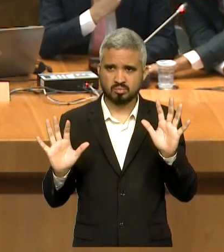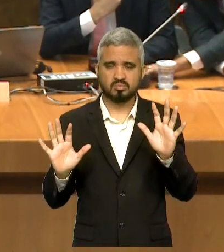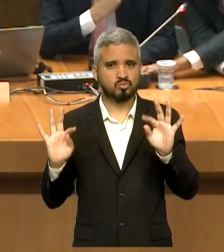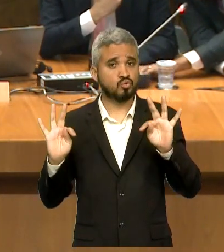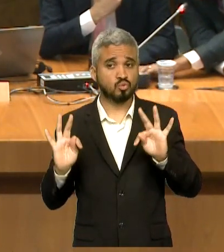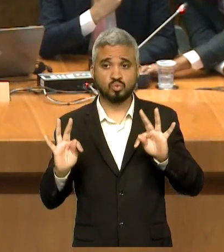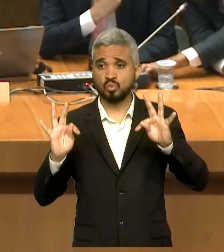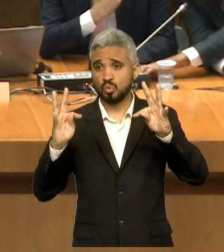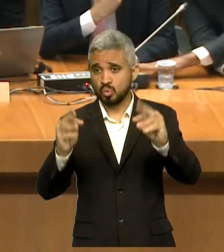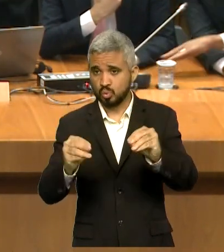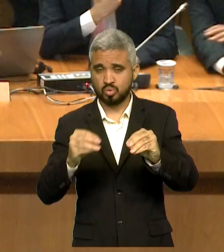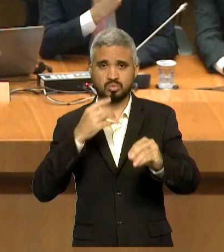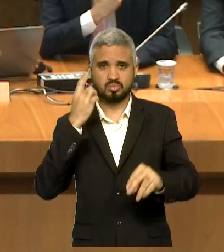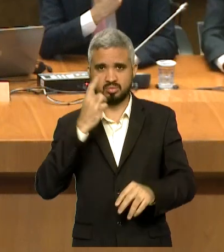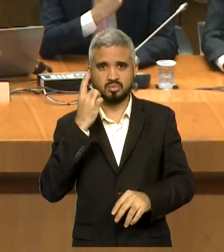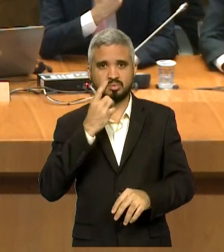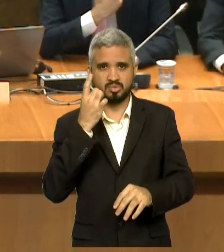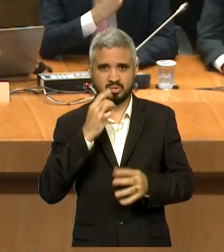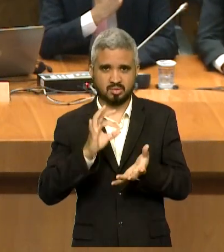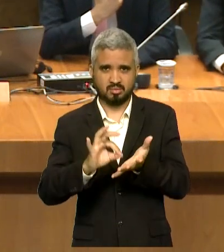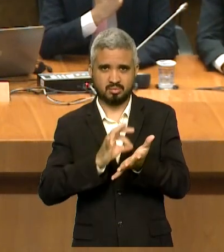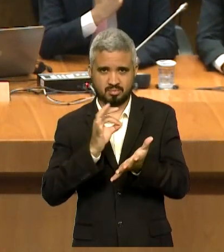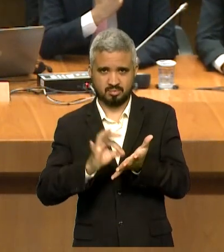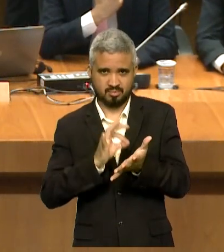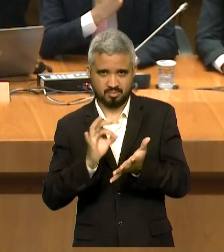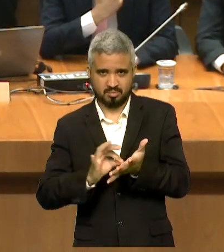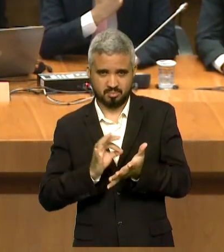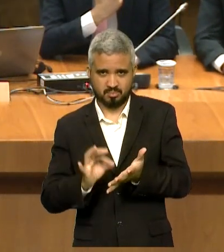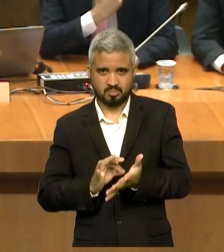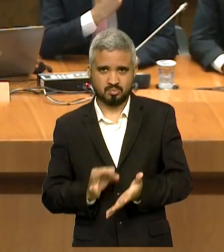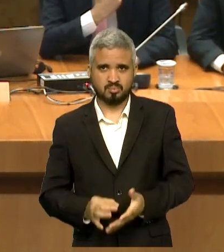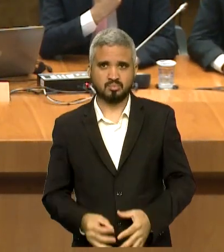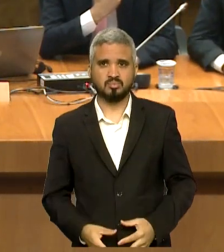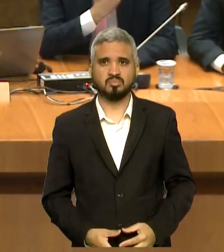Subscrito por todos os presentes.